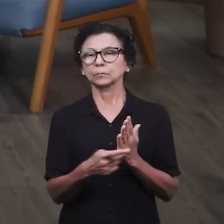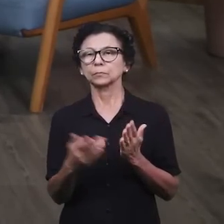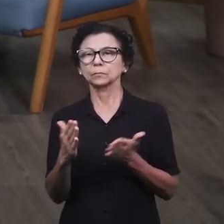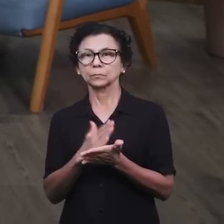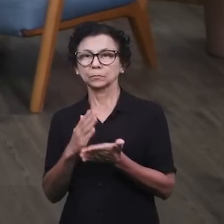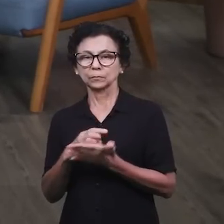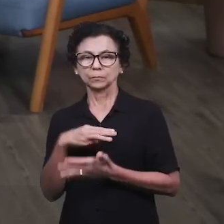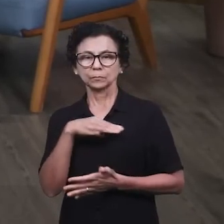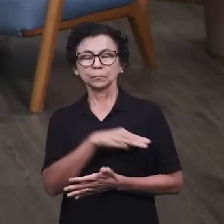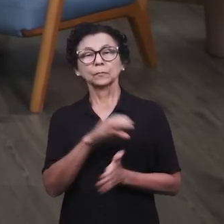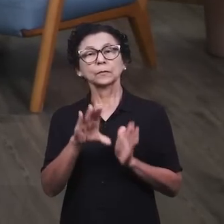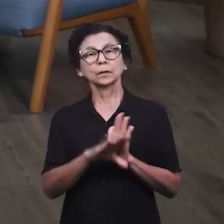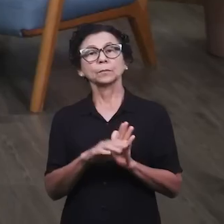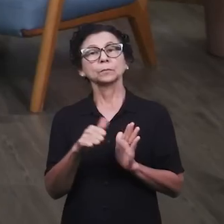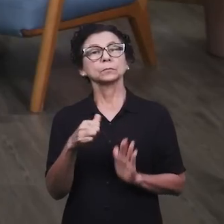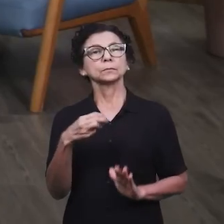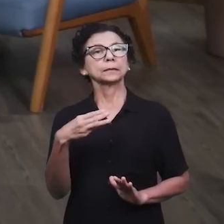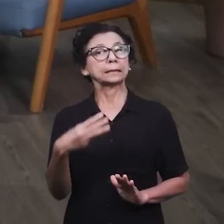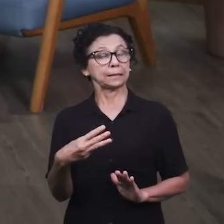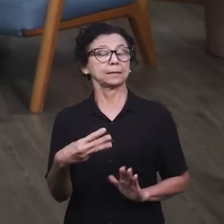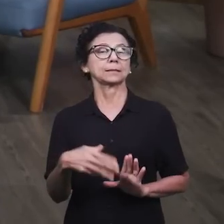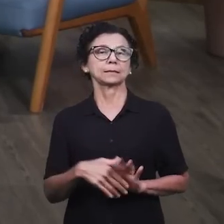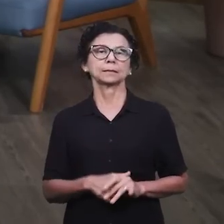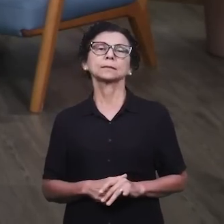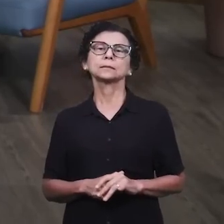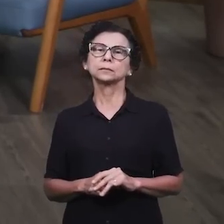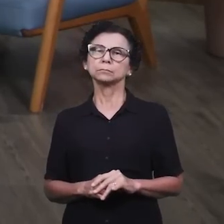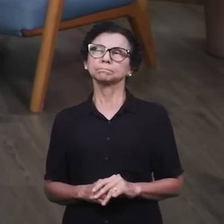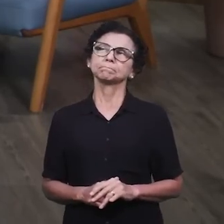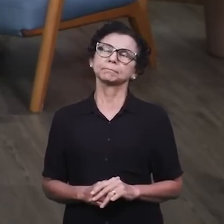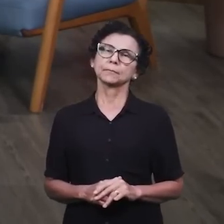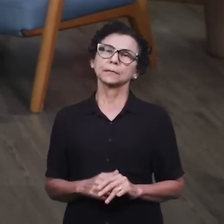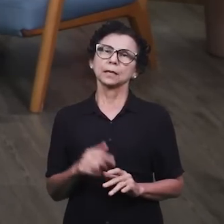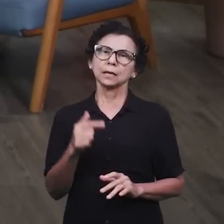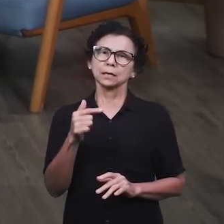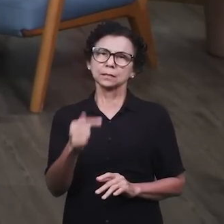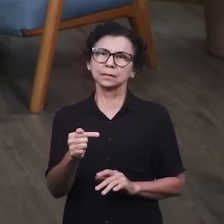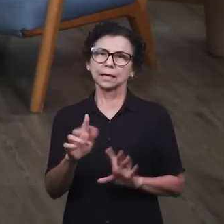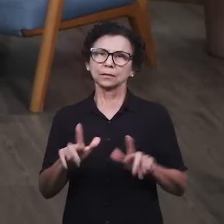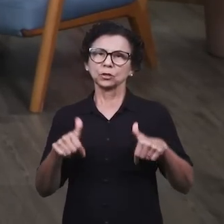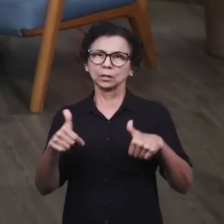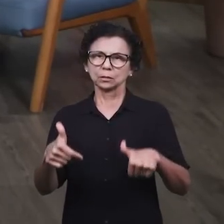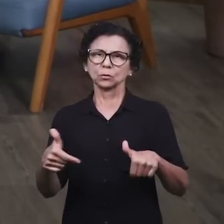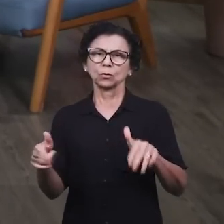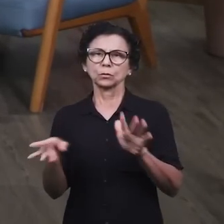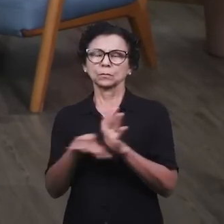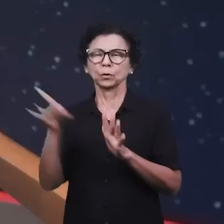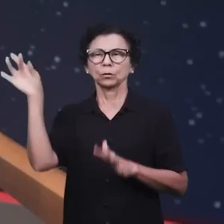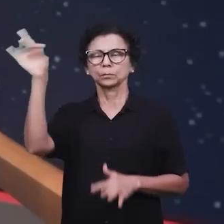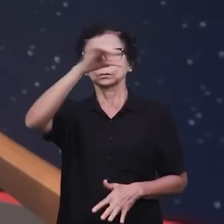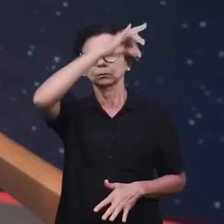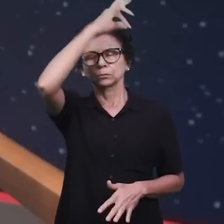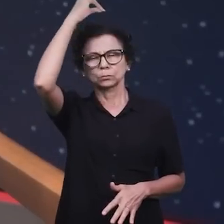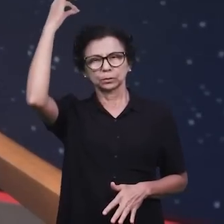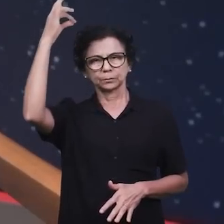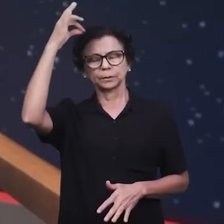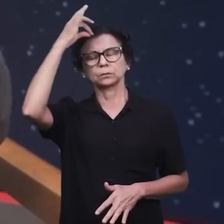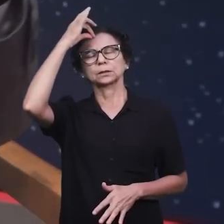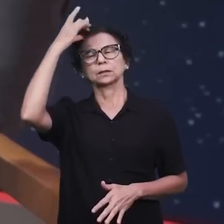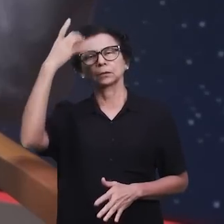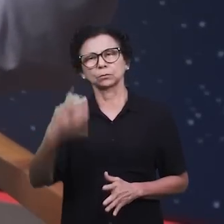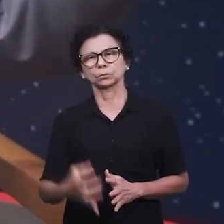igrejas, elas estão totalmente relacionadas com as 7 parábolas que